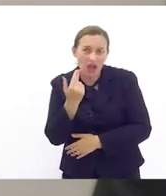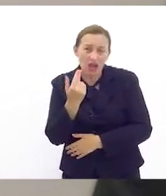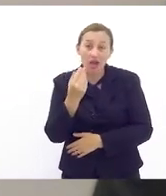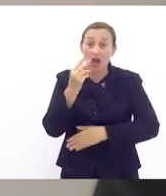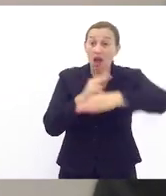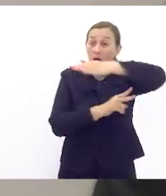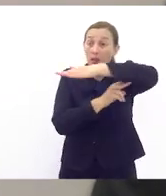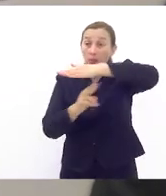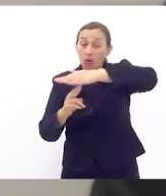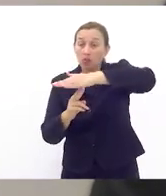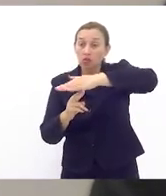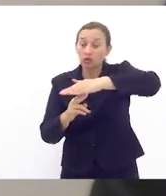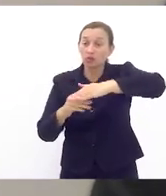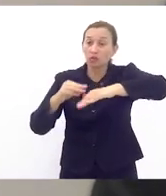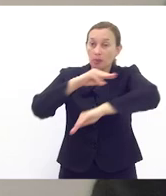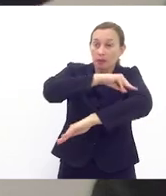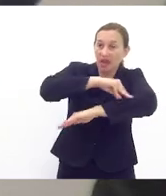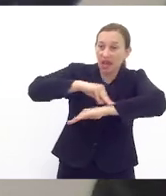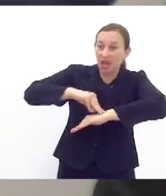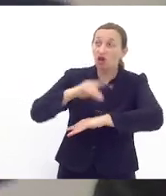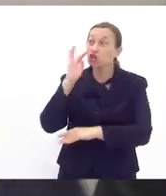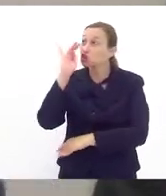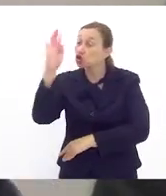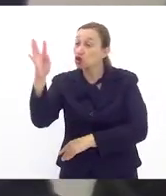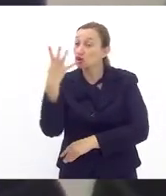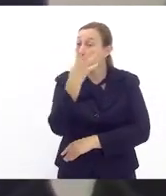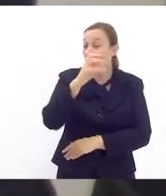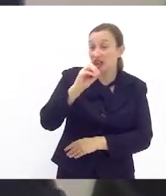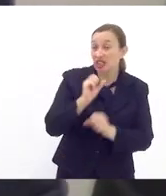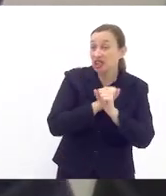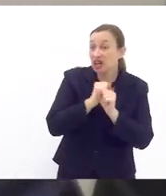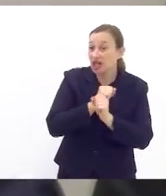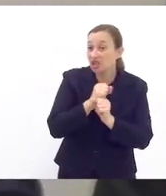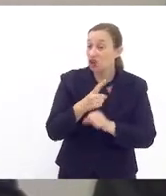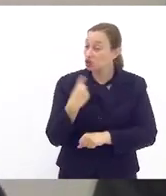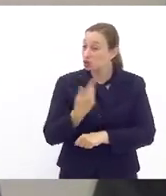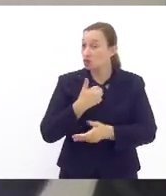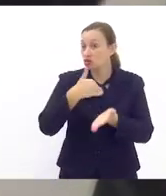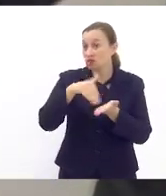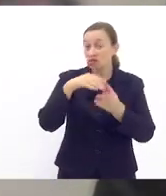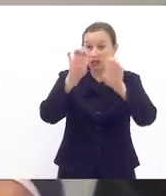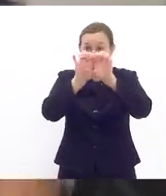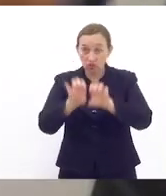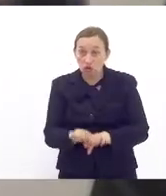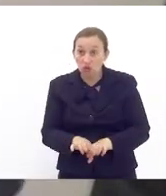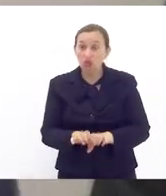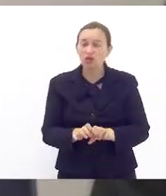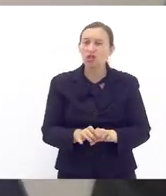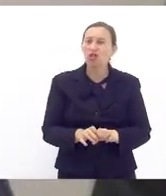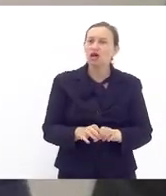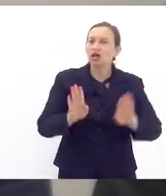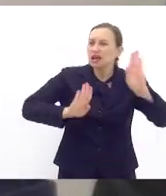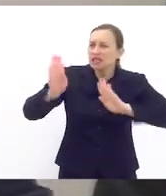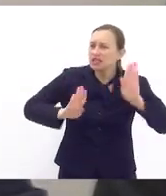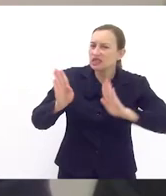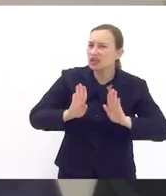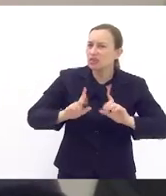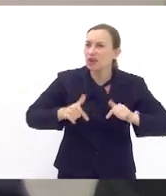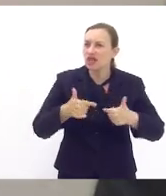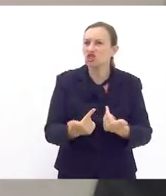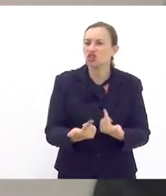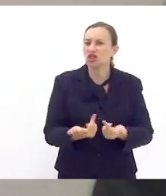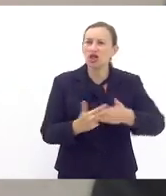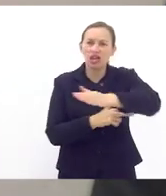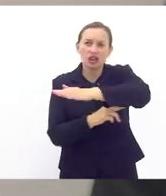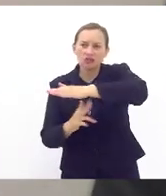que é um projeto Sonhada 40 anos nós fizemos o projeto como secretário de infraestrutura licitar um botão para funcionar a ponte não